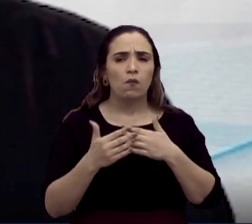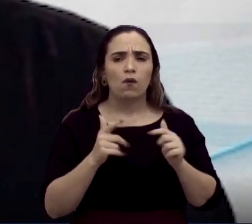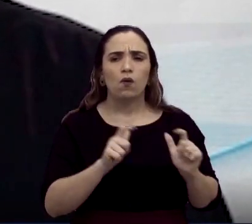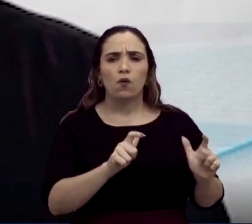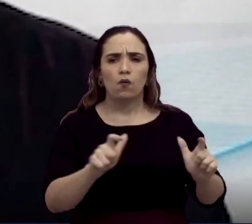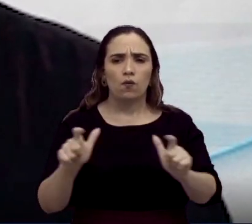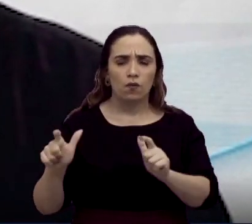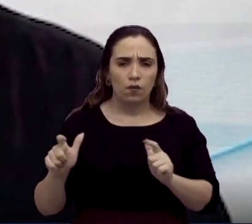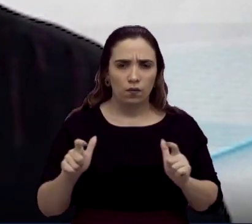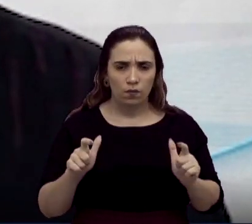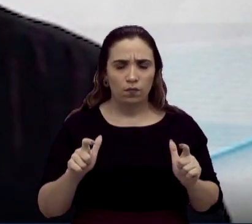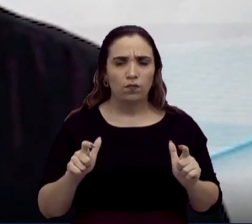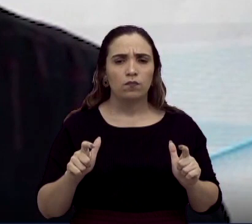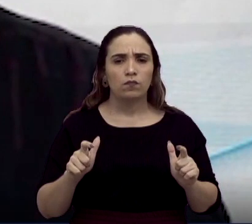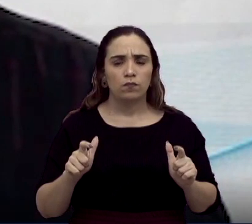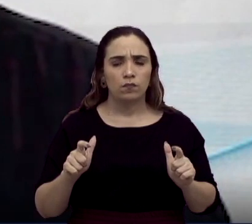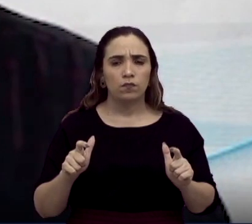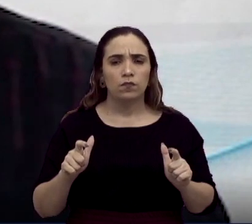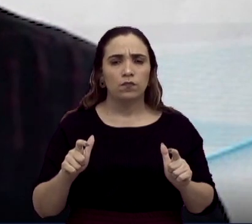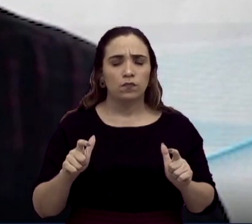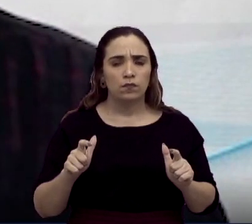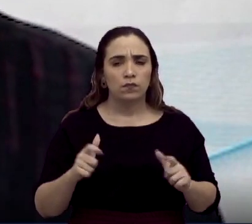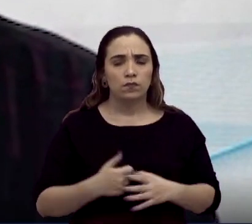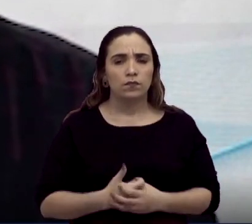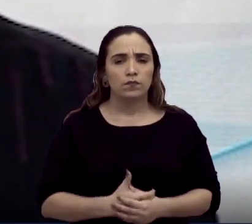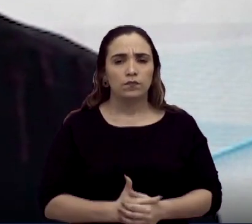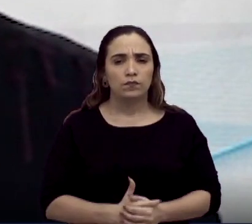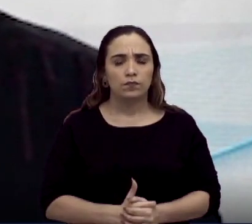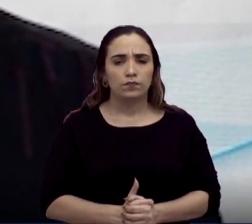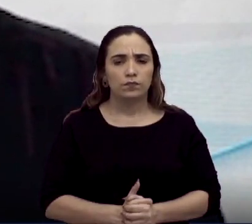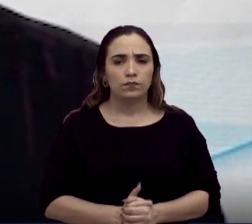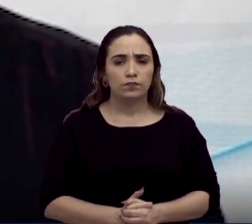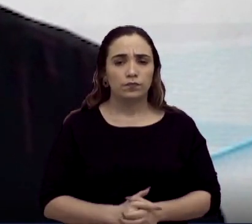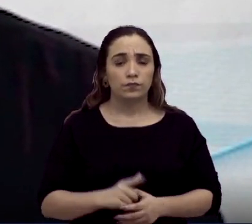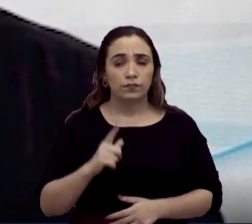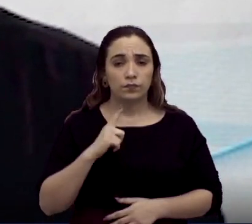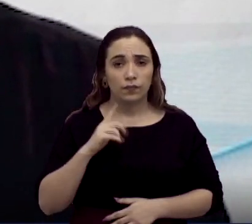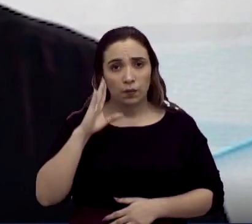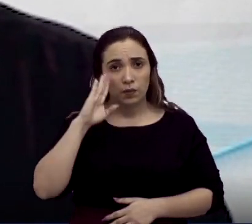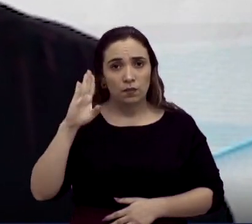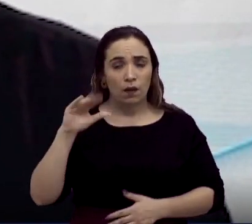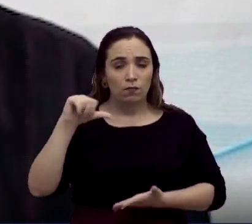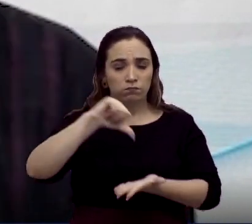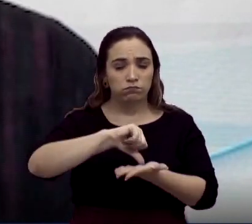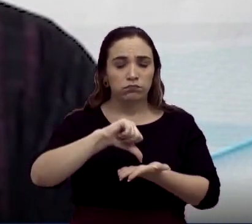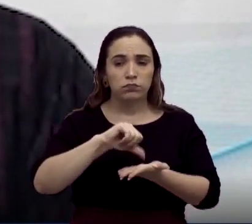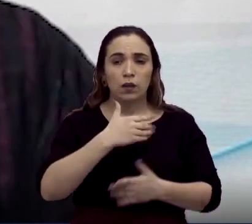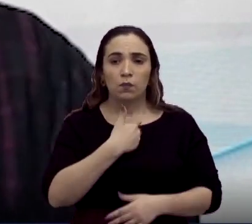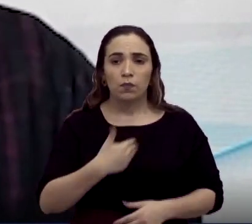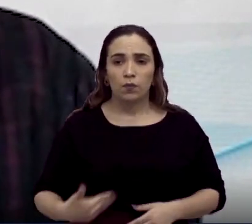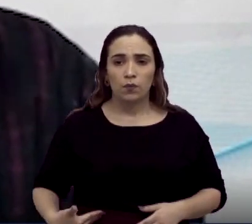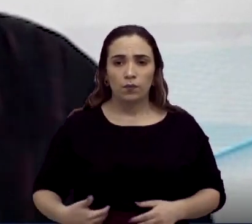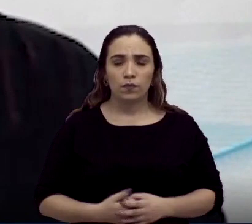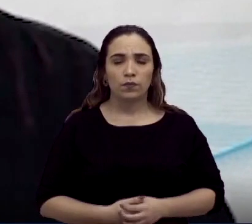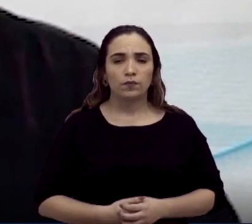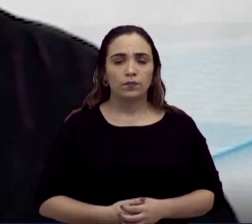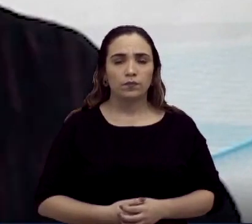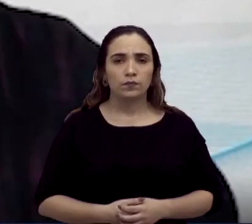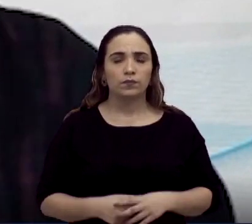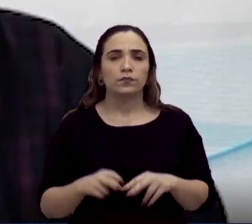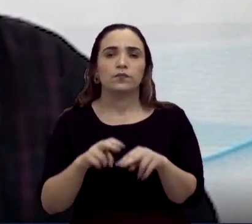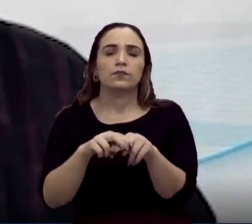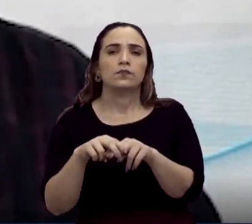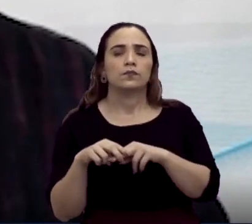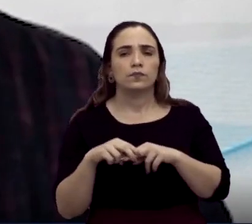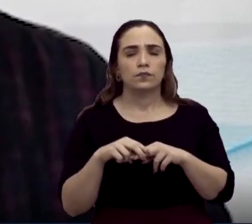lugar em que a gente encontre um estabelecimento público. Pois bem, em razão disso, como eu